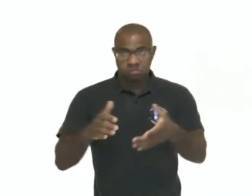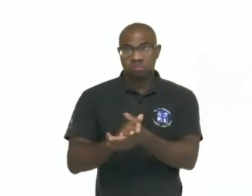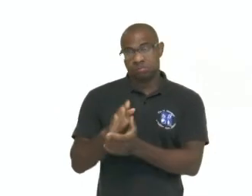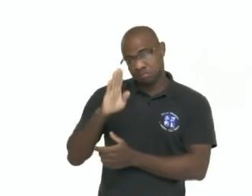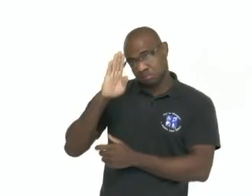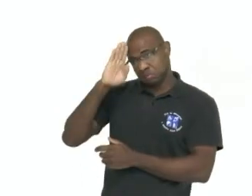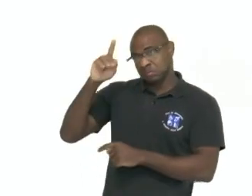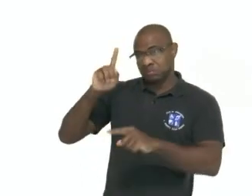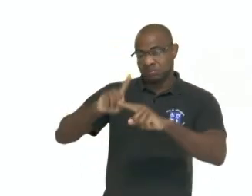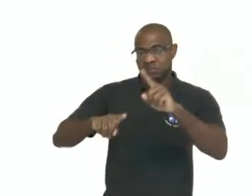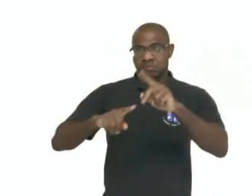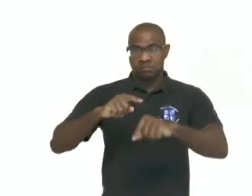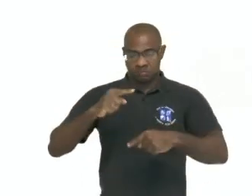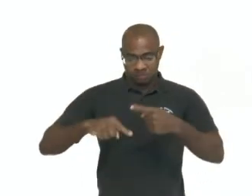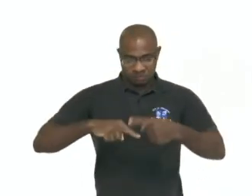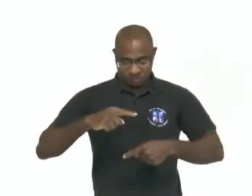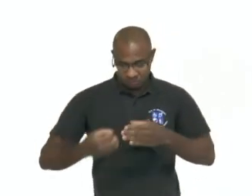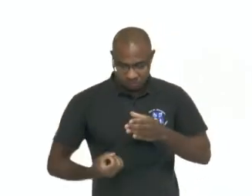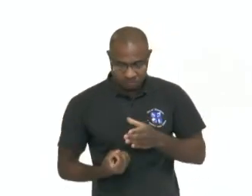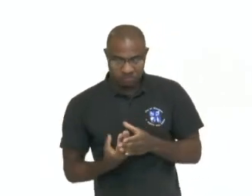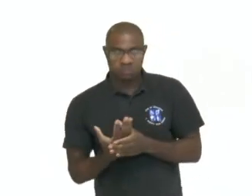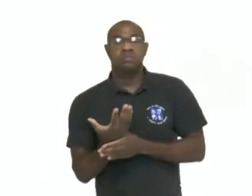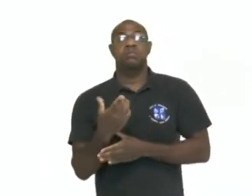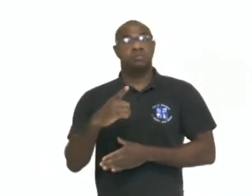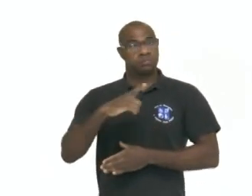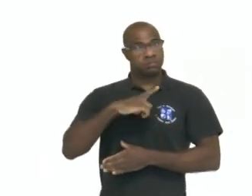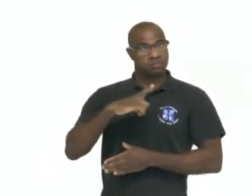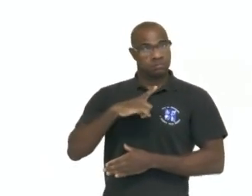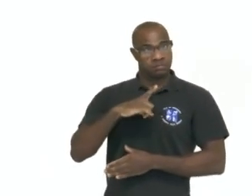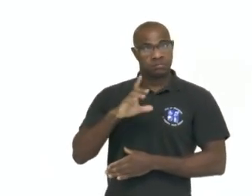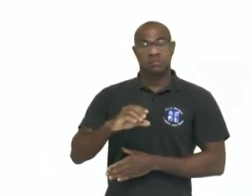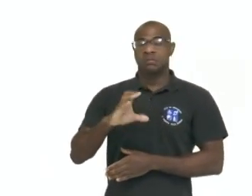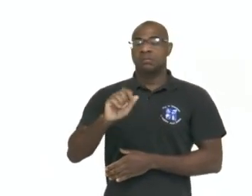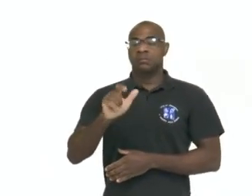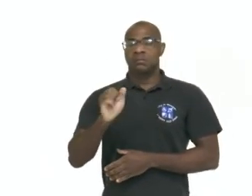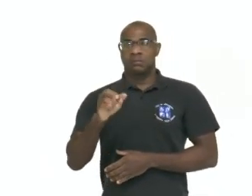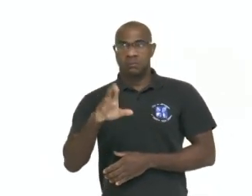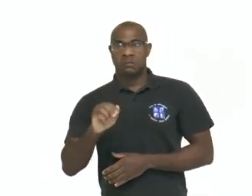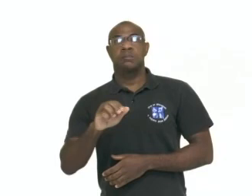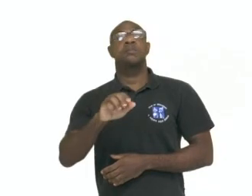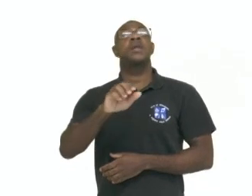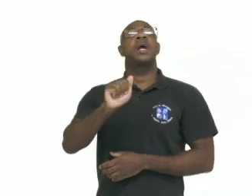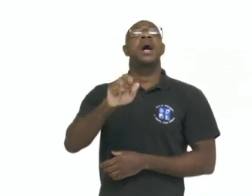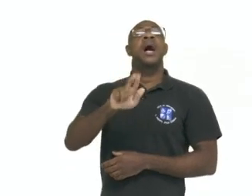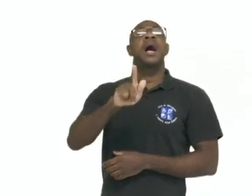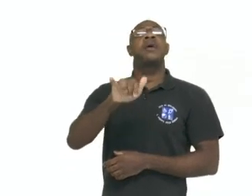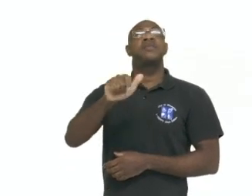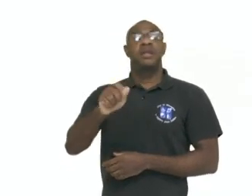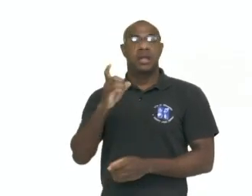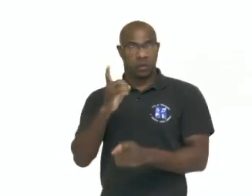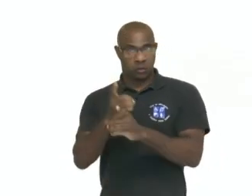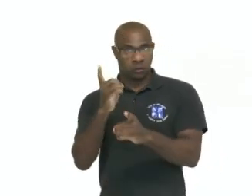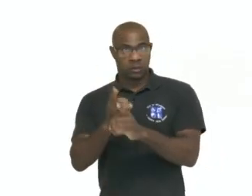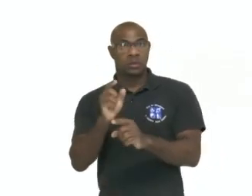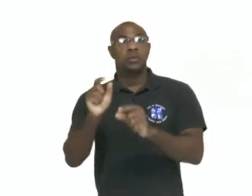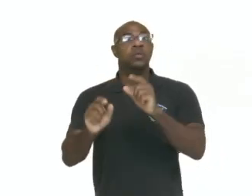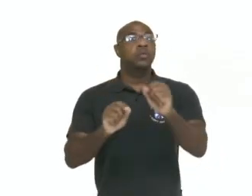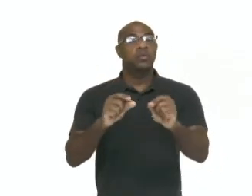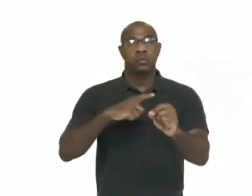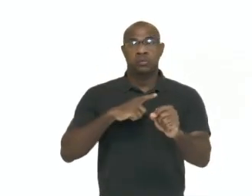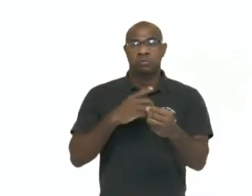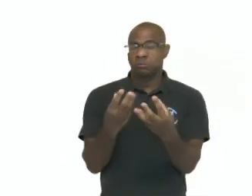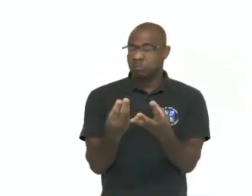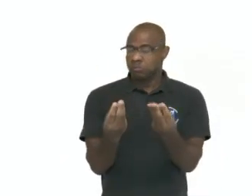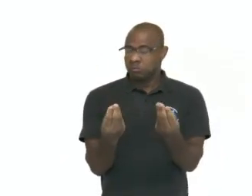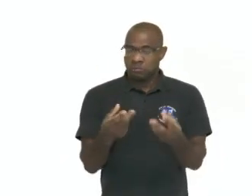principais matérias-primas presentes em sua composição são o calcário e a argila, ambos encontrados ainda em excesso